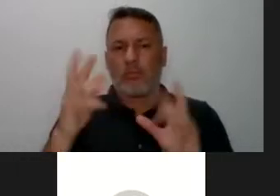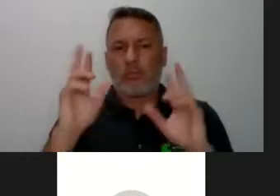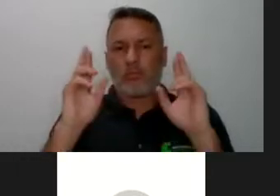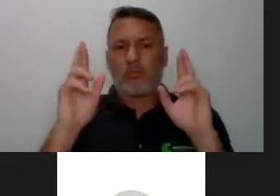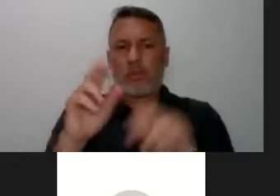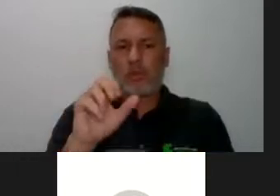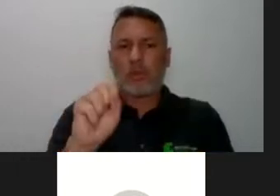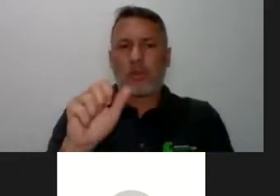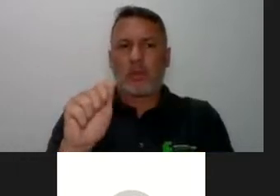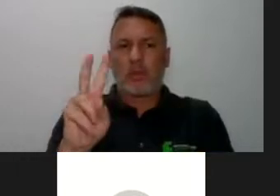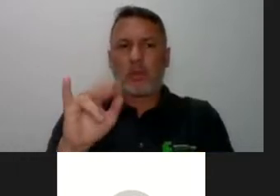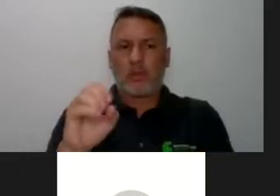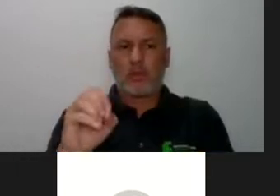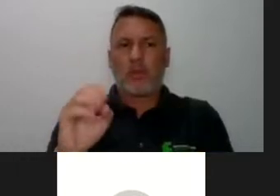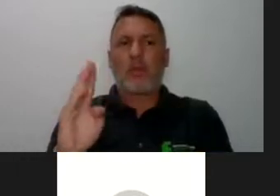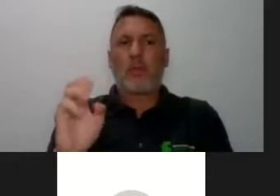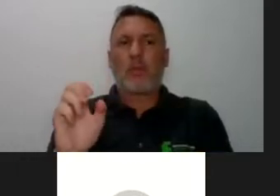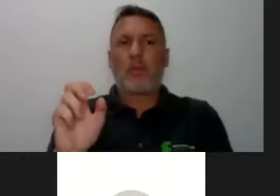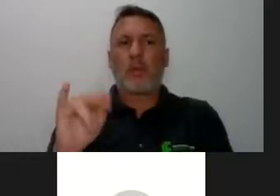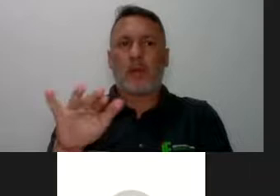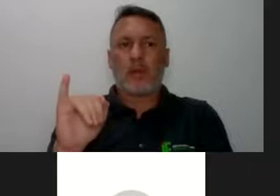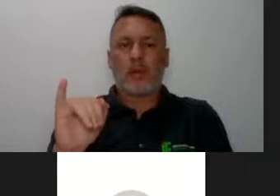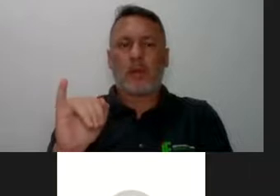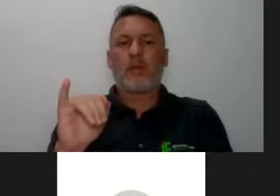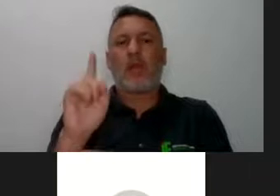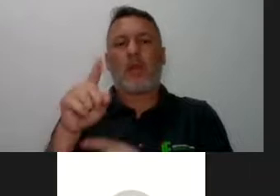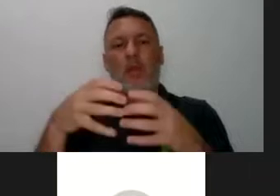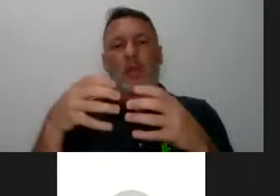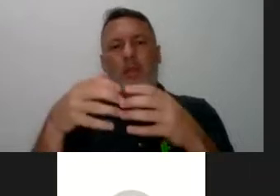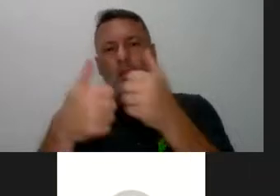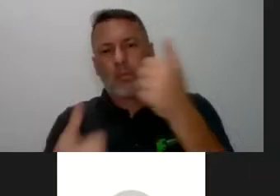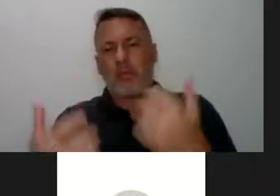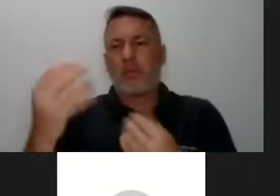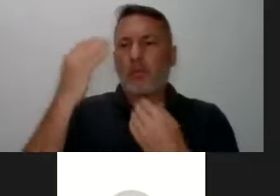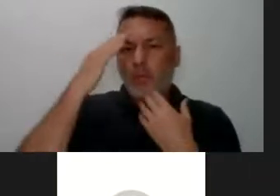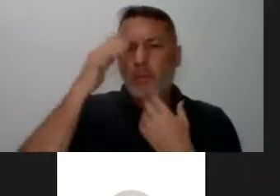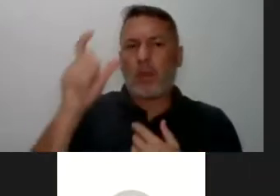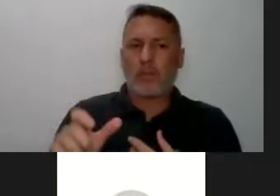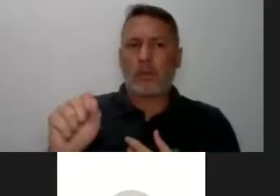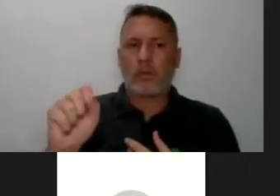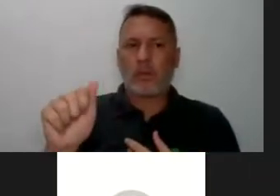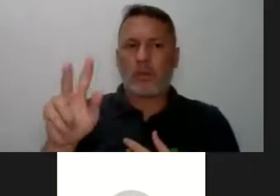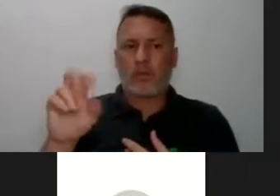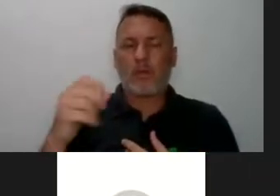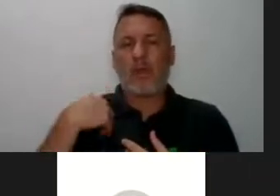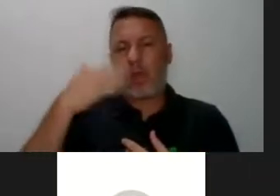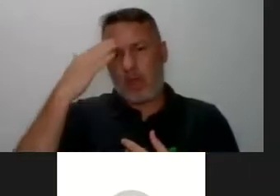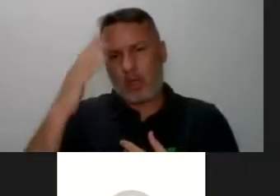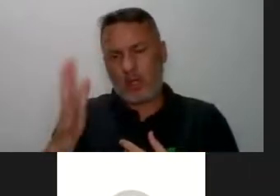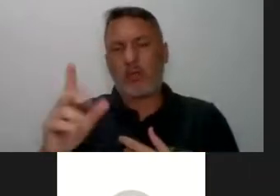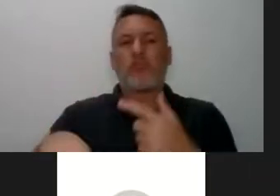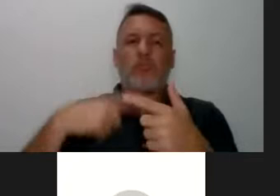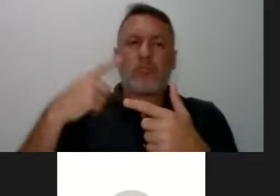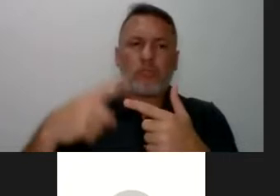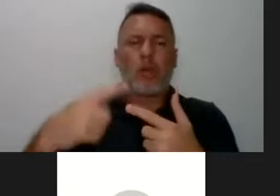Sávio Berilli, que faz parte da minha equipe. Sávio, muito obrigado, eu já te agradeci e te agradeço